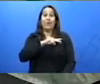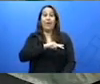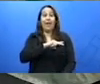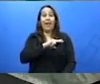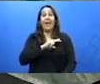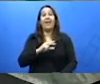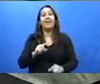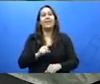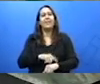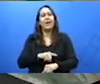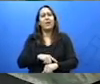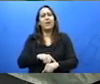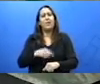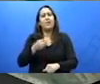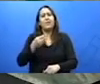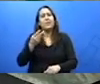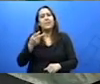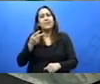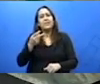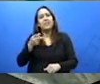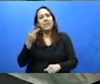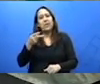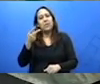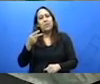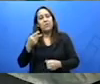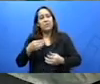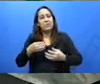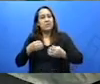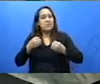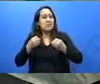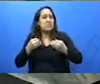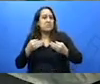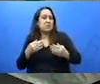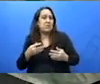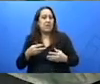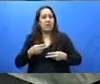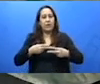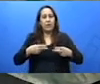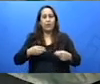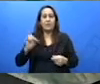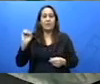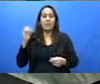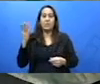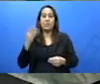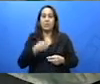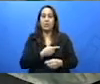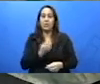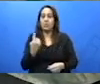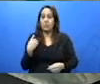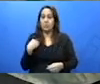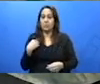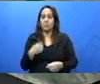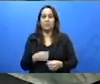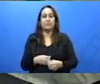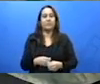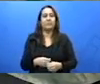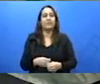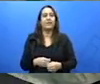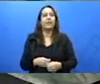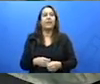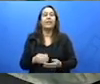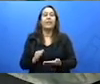É quando a gente conta algo que aconteceu com a gente. Vamos lá? Onde estudaremos isso?